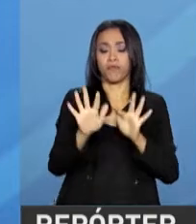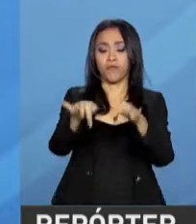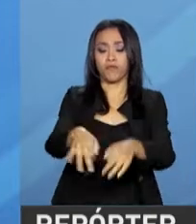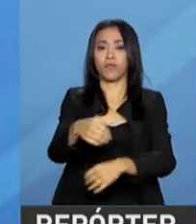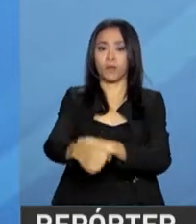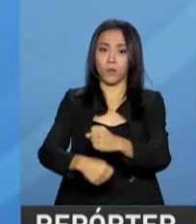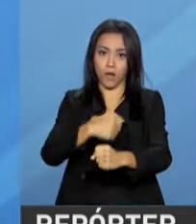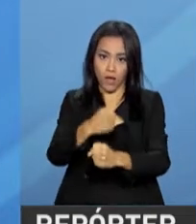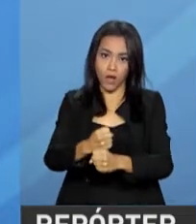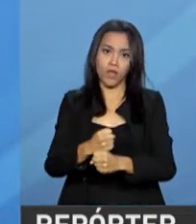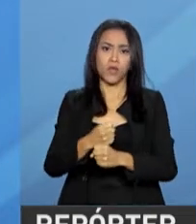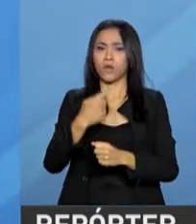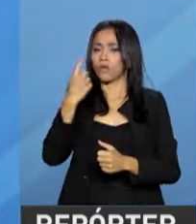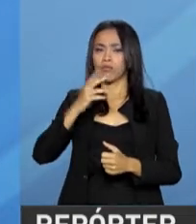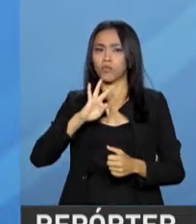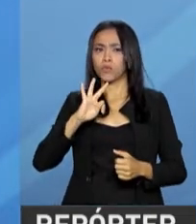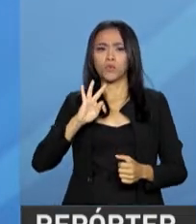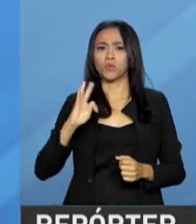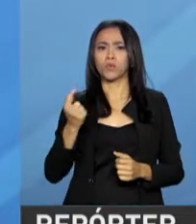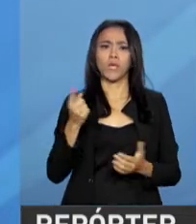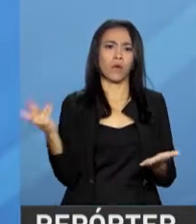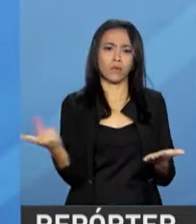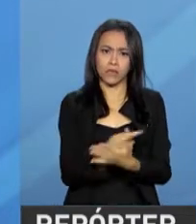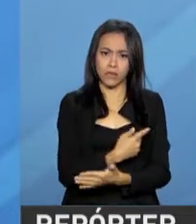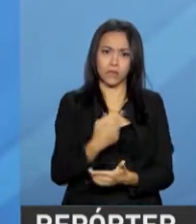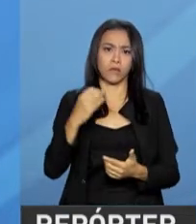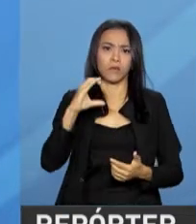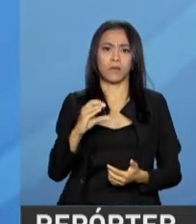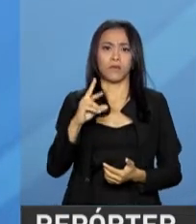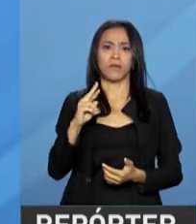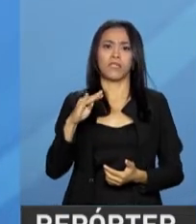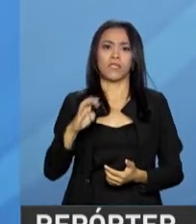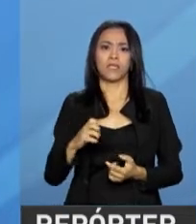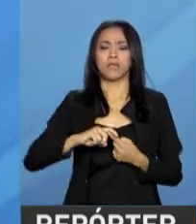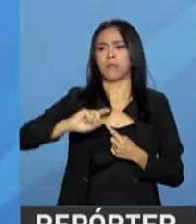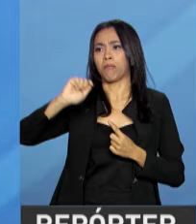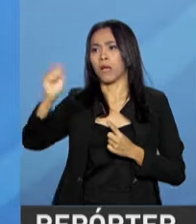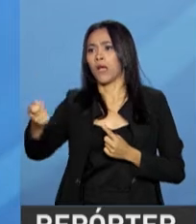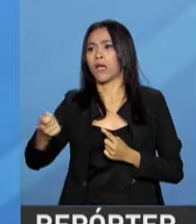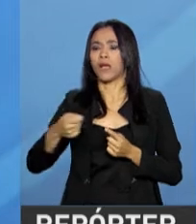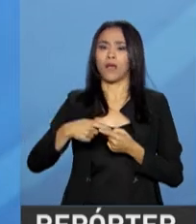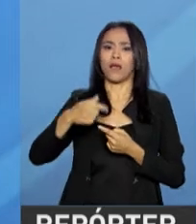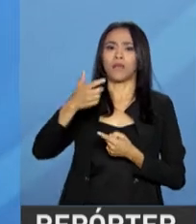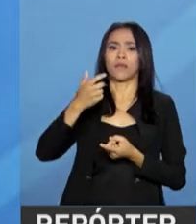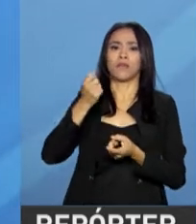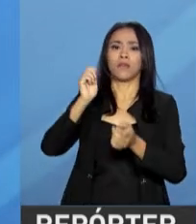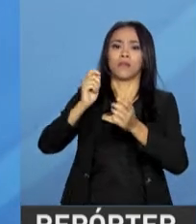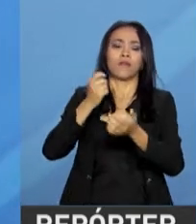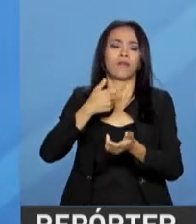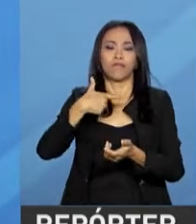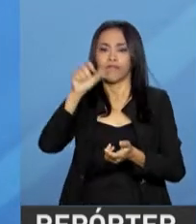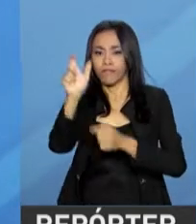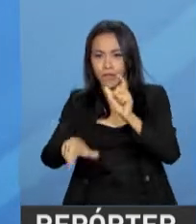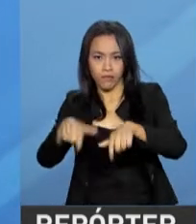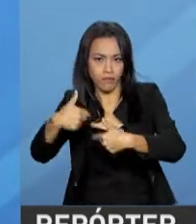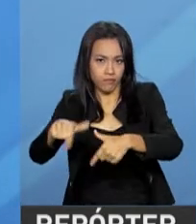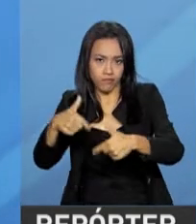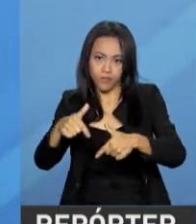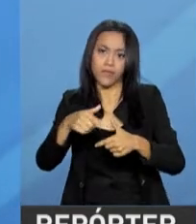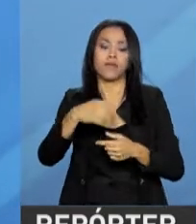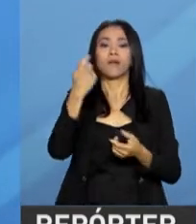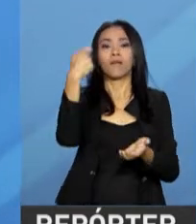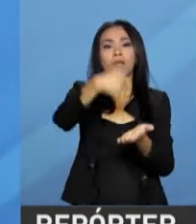crise que nós passamos entre pagar o fornecedor pagar trabalhador ou pagar o imposto o